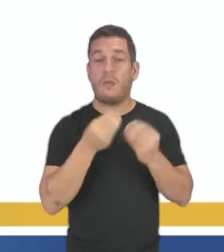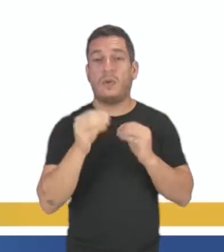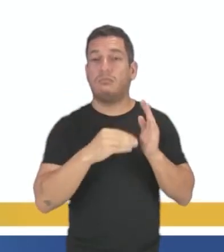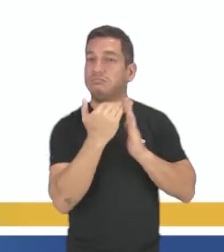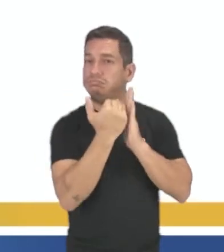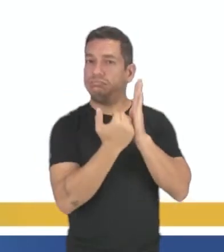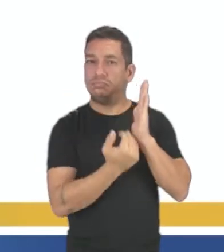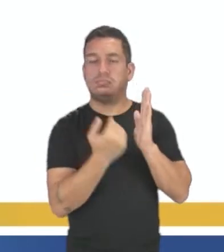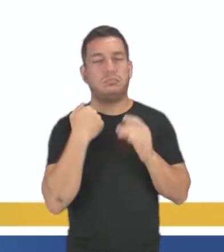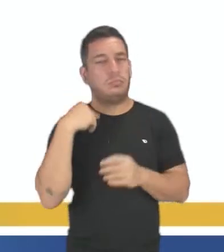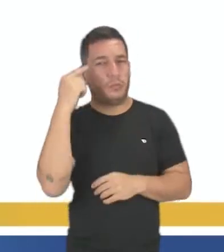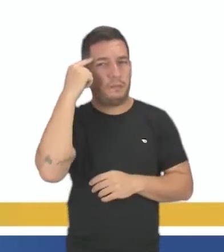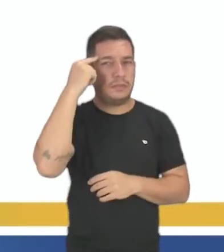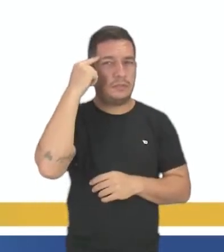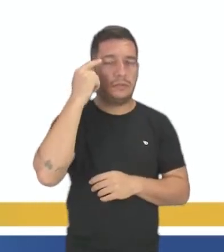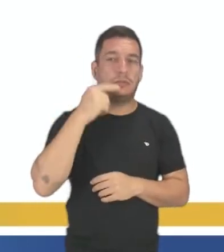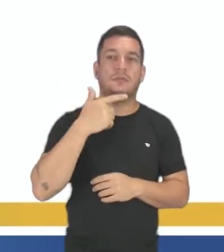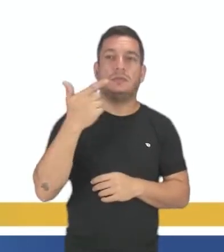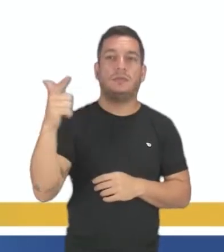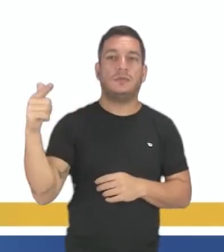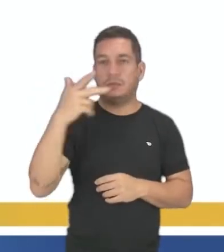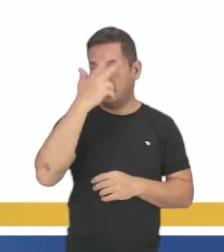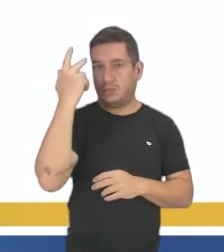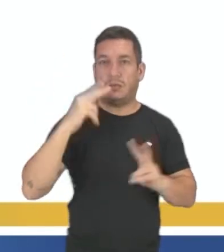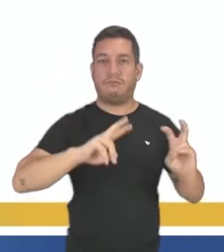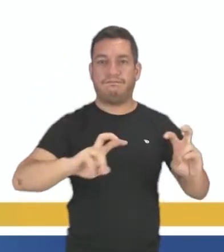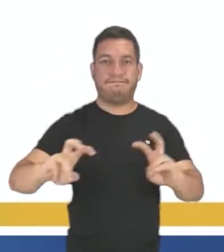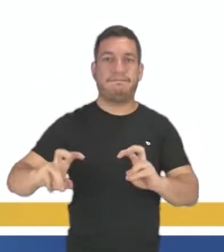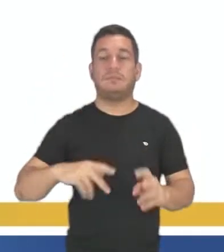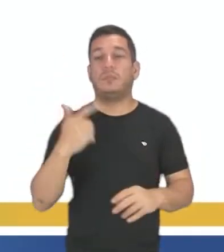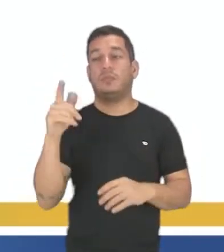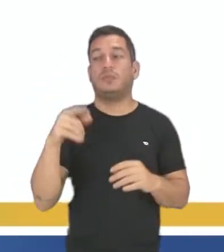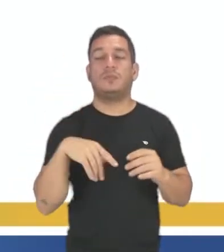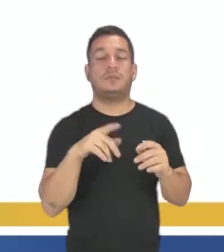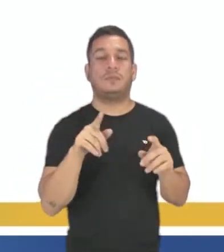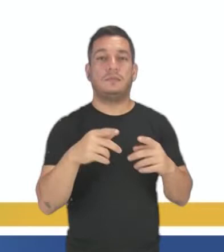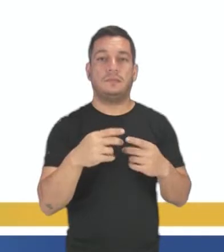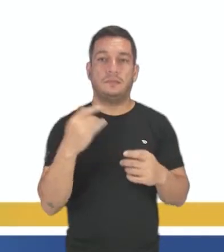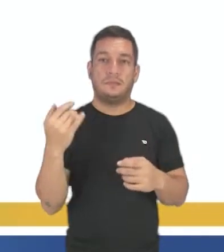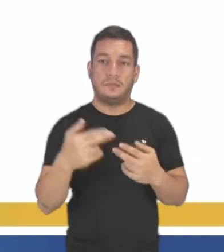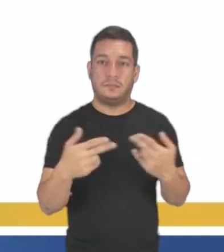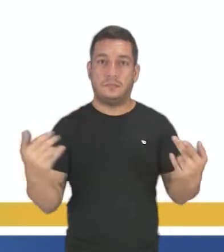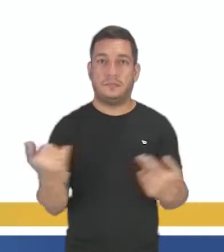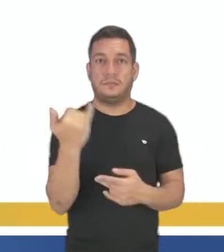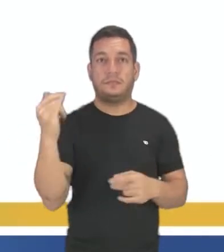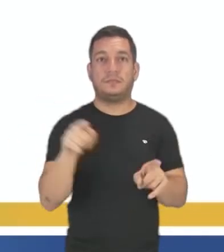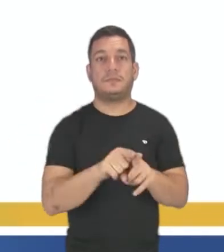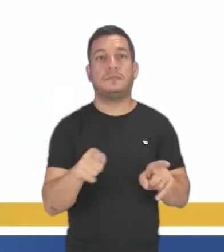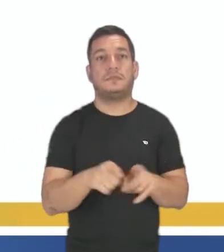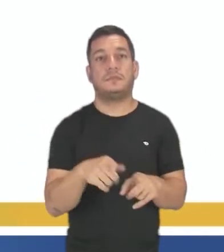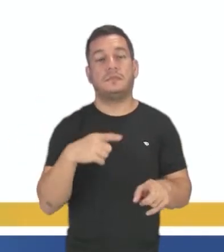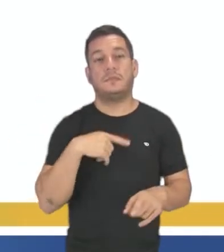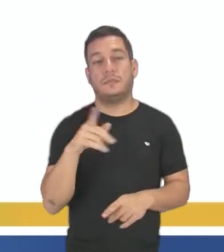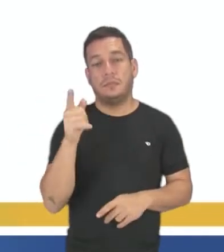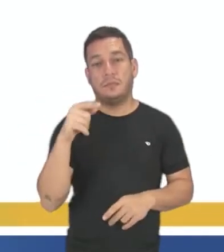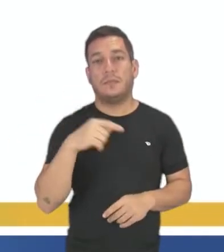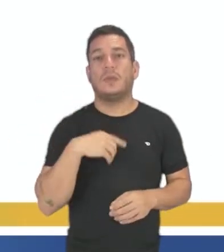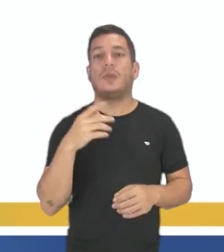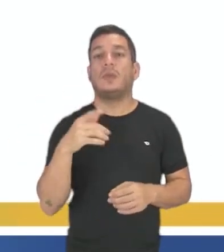o que pensa para o outro, não é? Outro ponto importante, engajar o público numa causa, ou